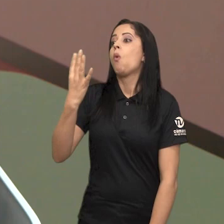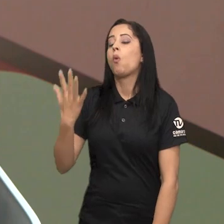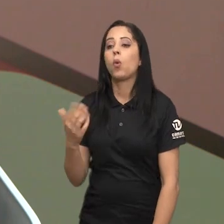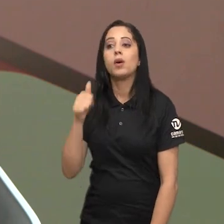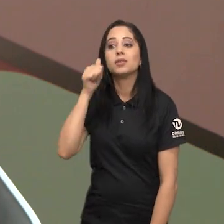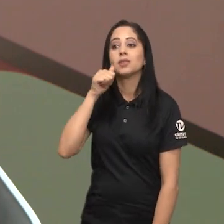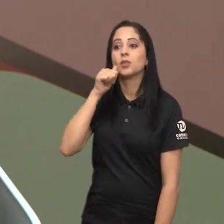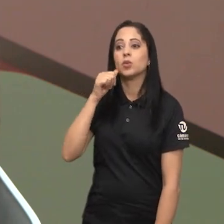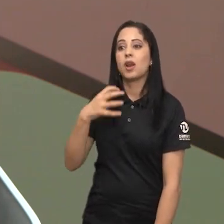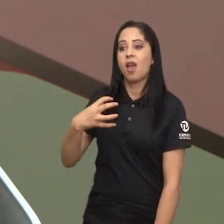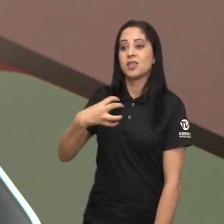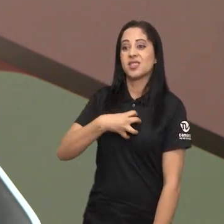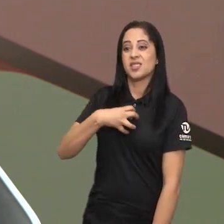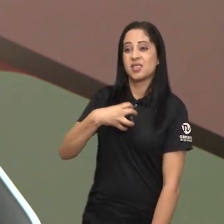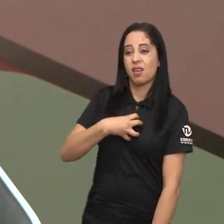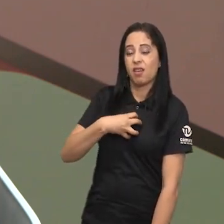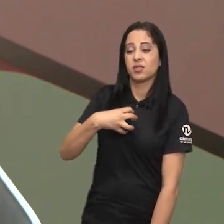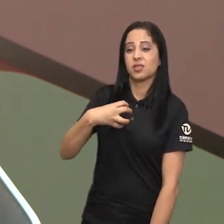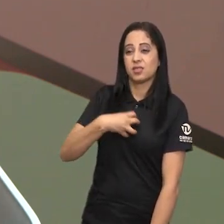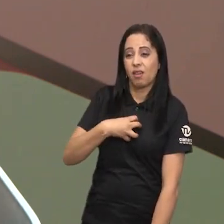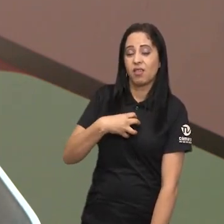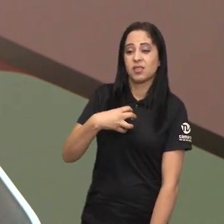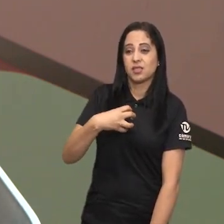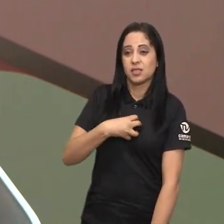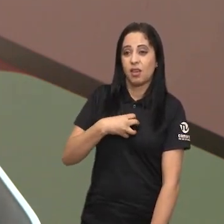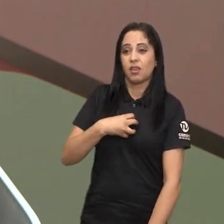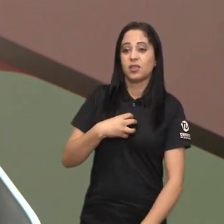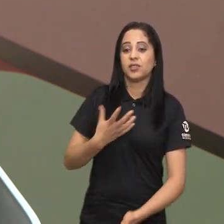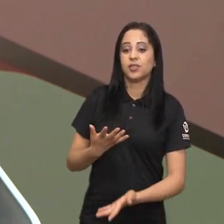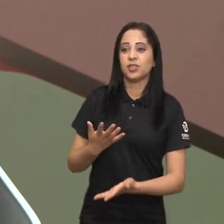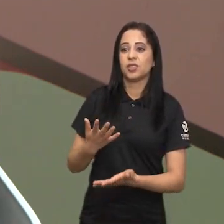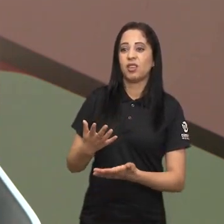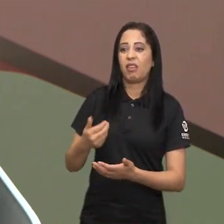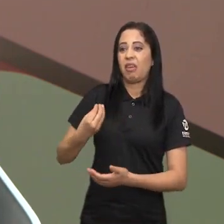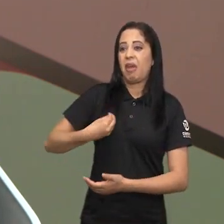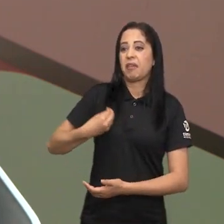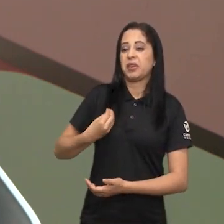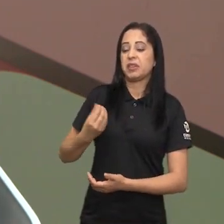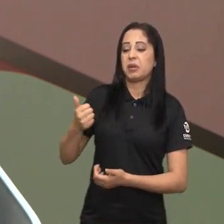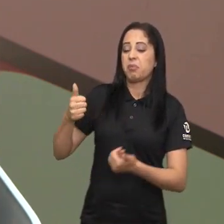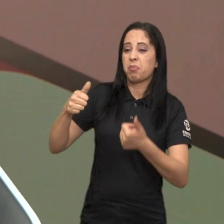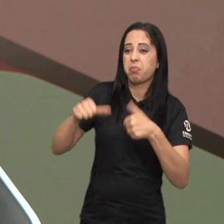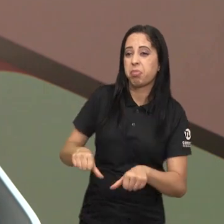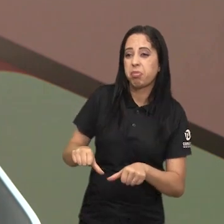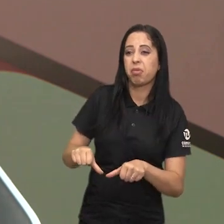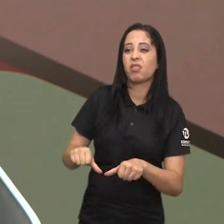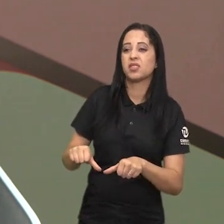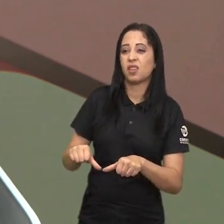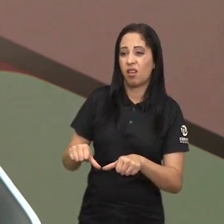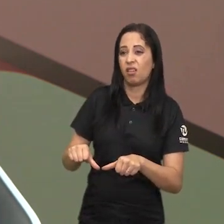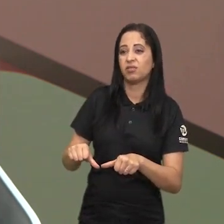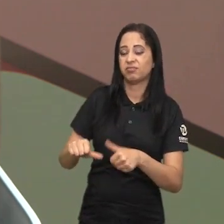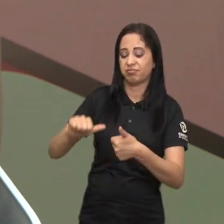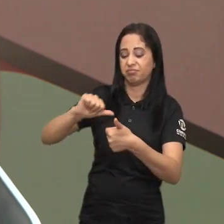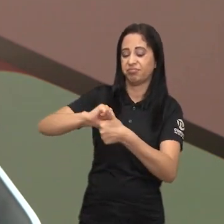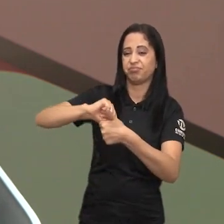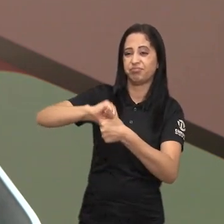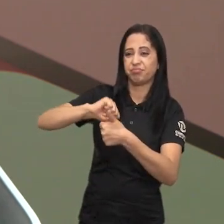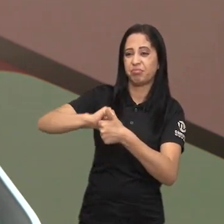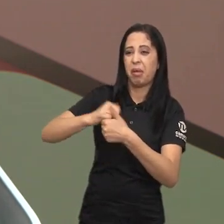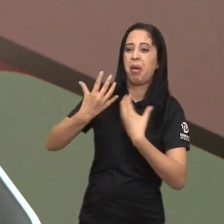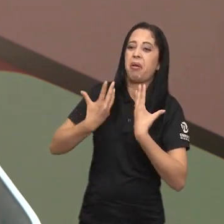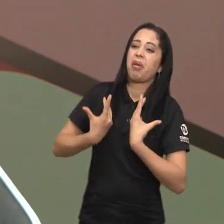Quantas mulheres têm os sintomas da menopausa e do climatério e estão vivendo mal, vivendo com uma má qualidade de